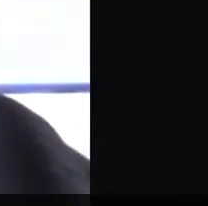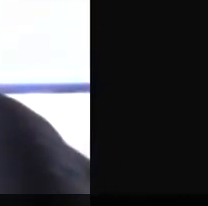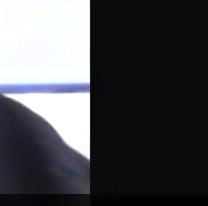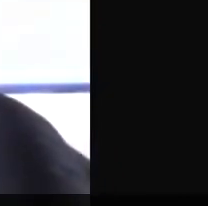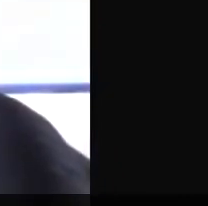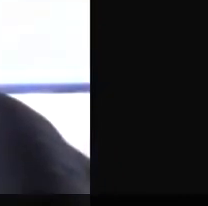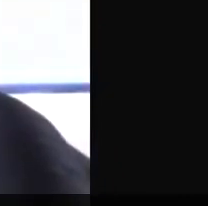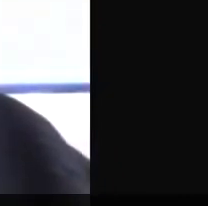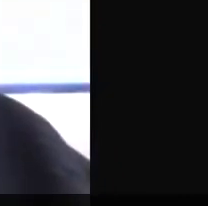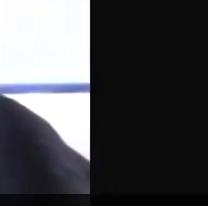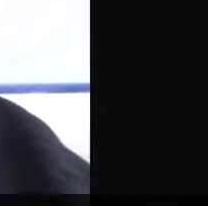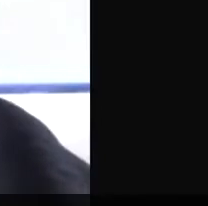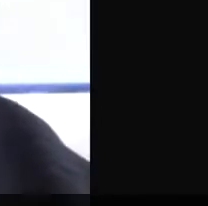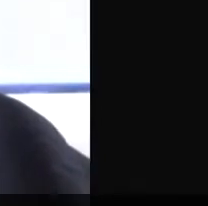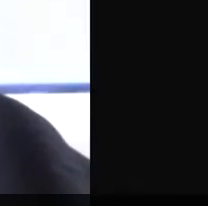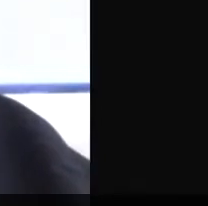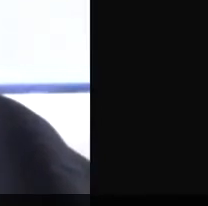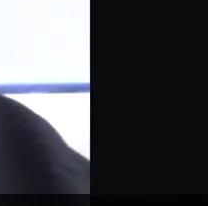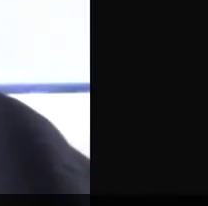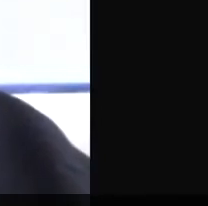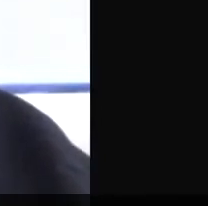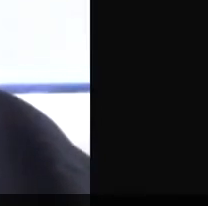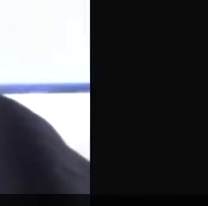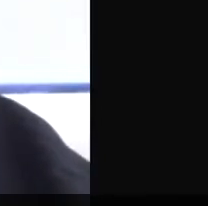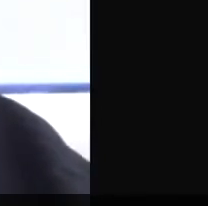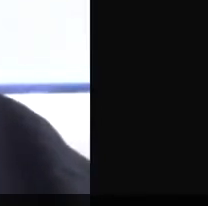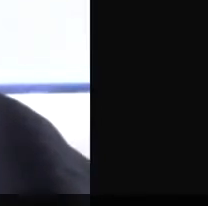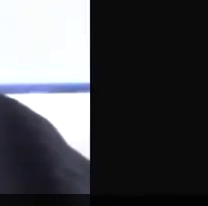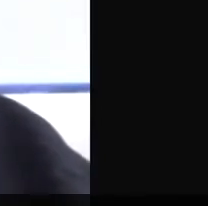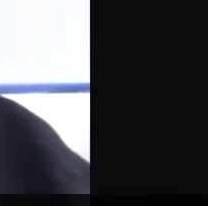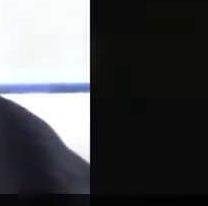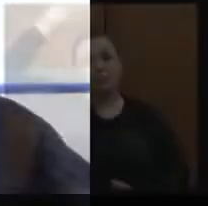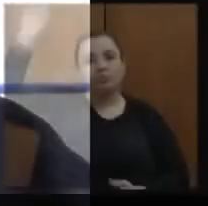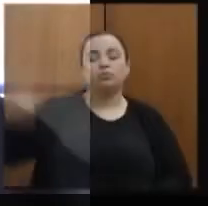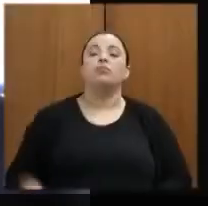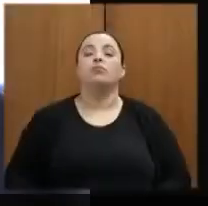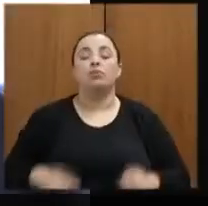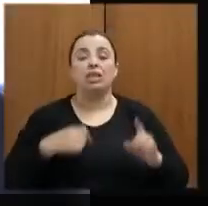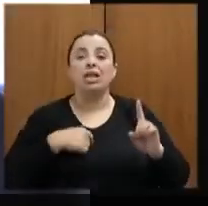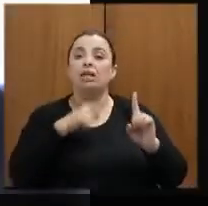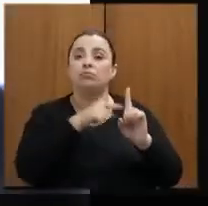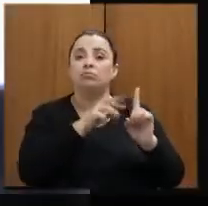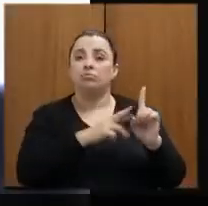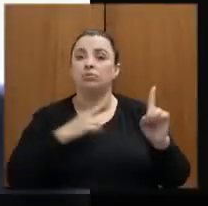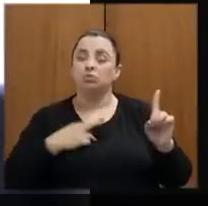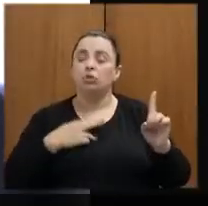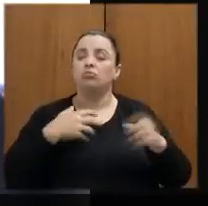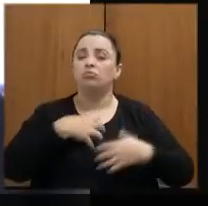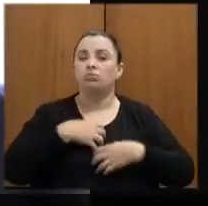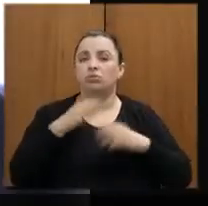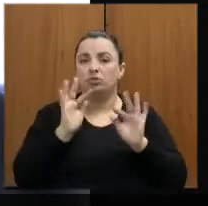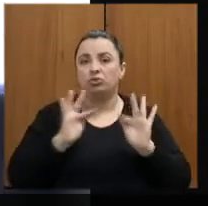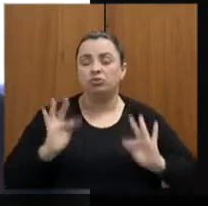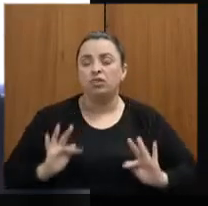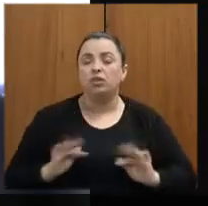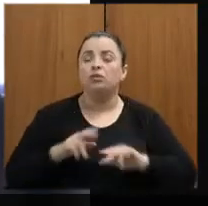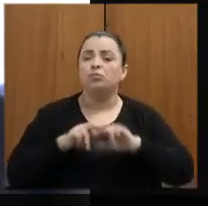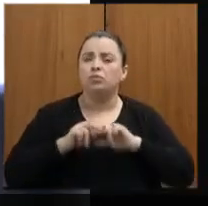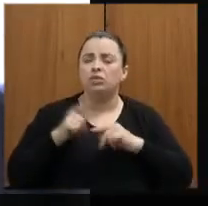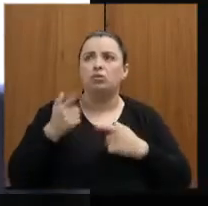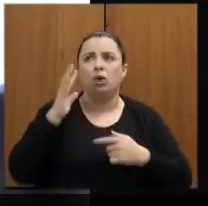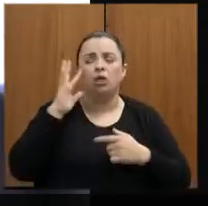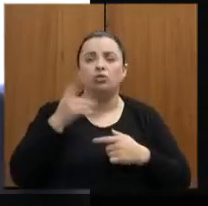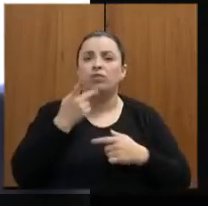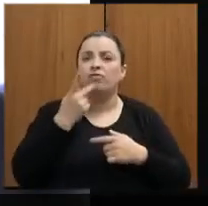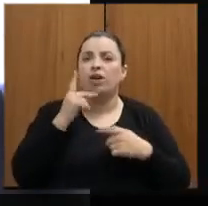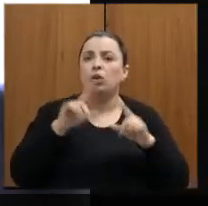secretário diferente o que você conhece a realidade acho que você quando a gente toca no assunto aqui você tá bem